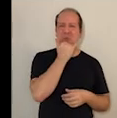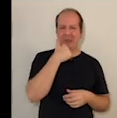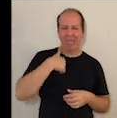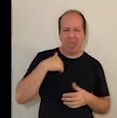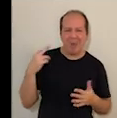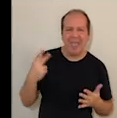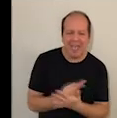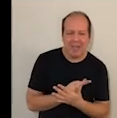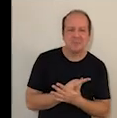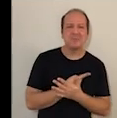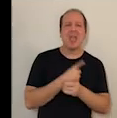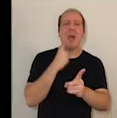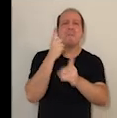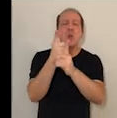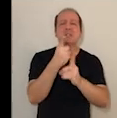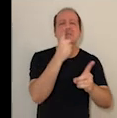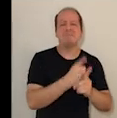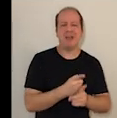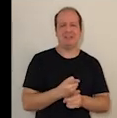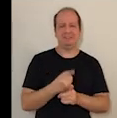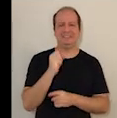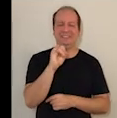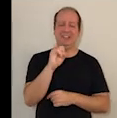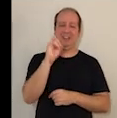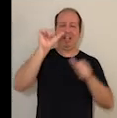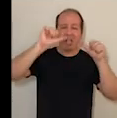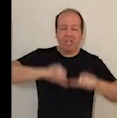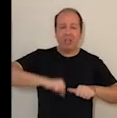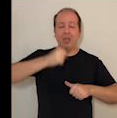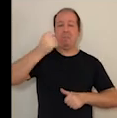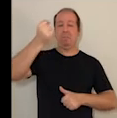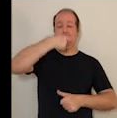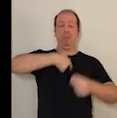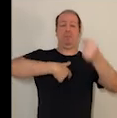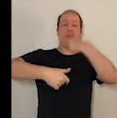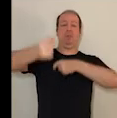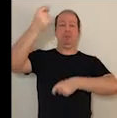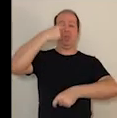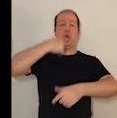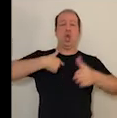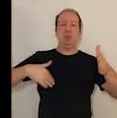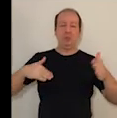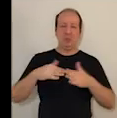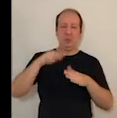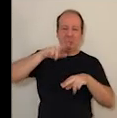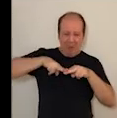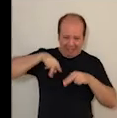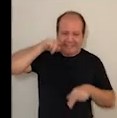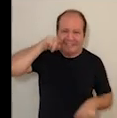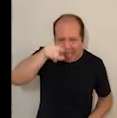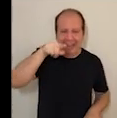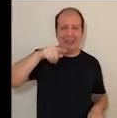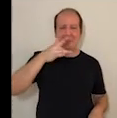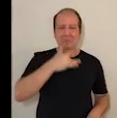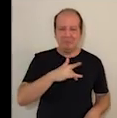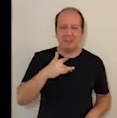meu nariz, o sol fritava minha cabeça. Uma coisa insuportável. só se aproximavam para me escarnecer da minha desgraça